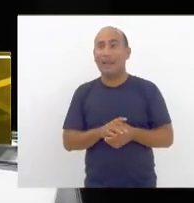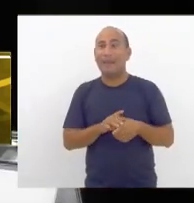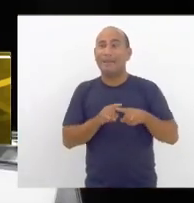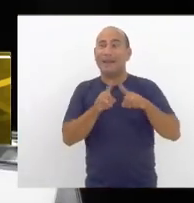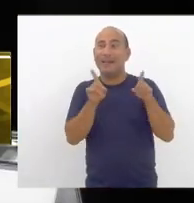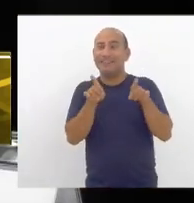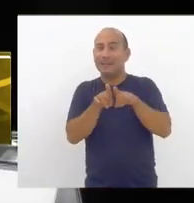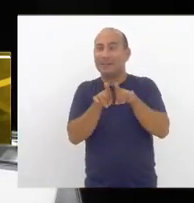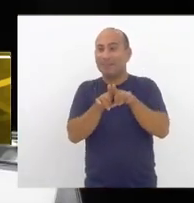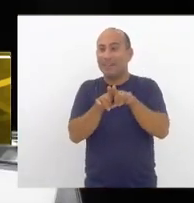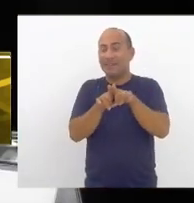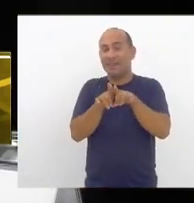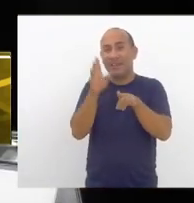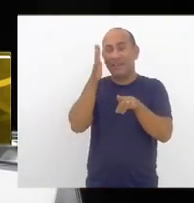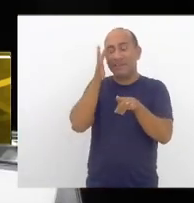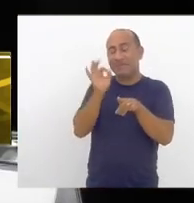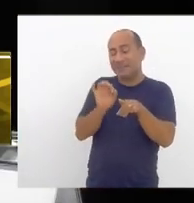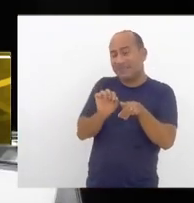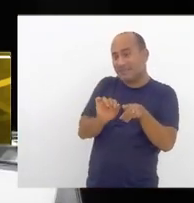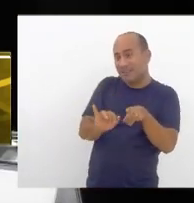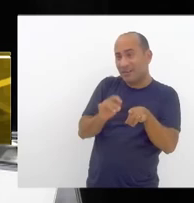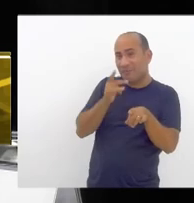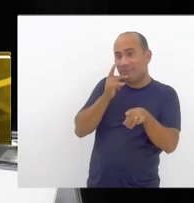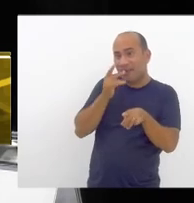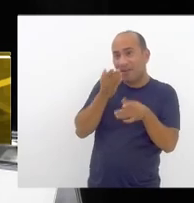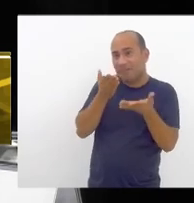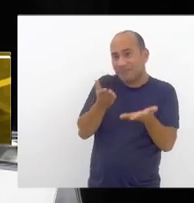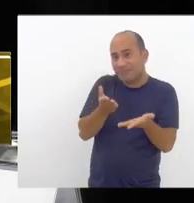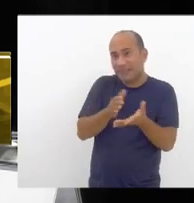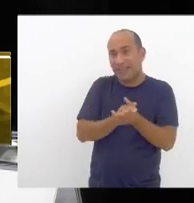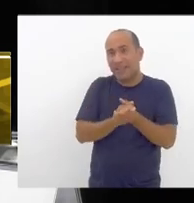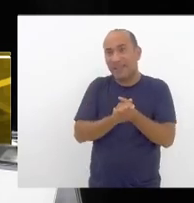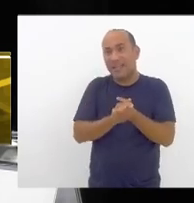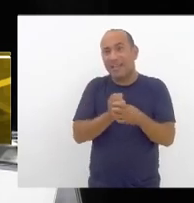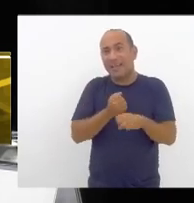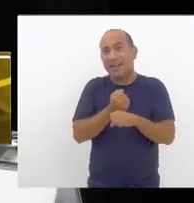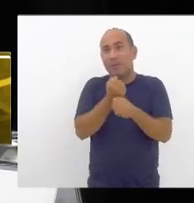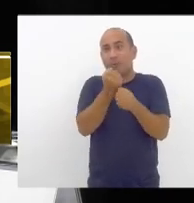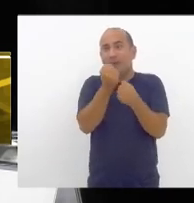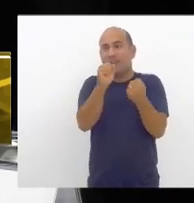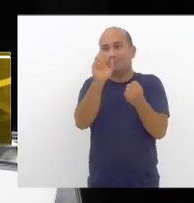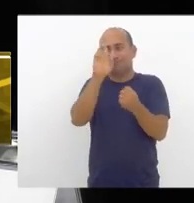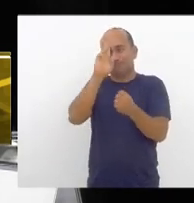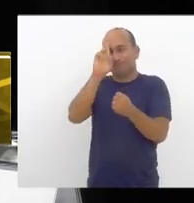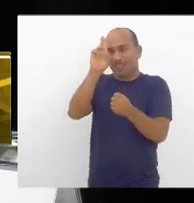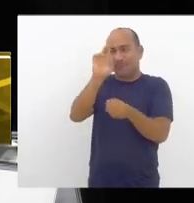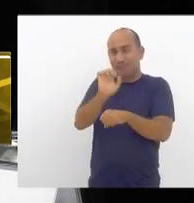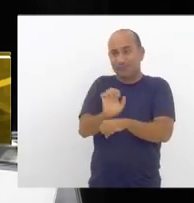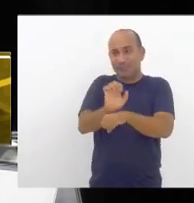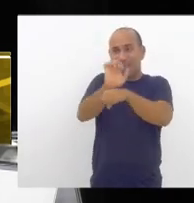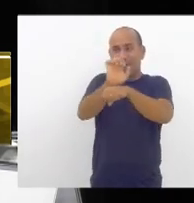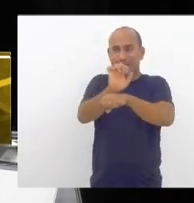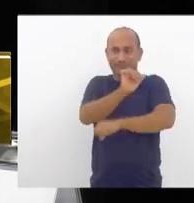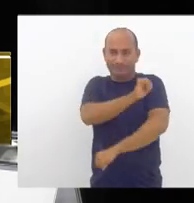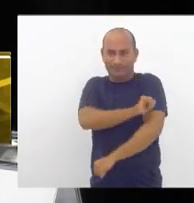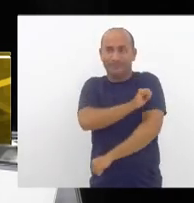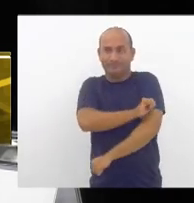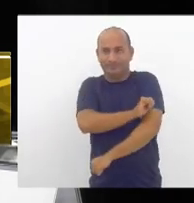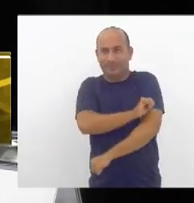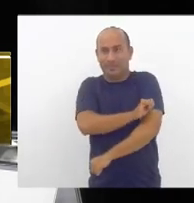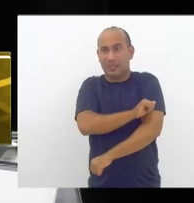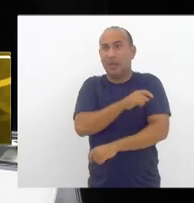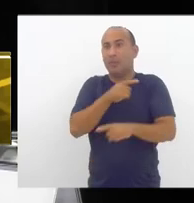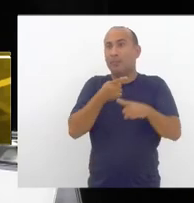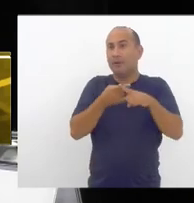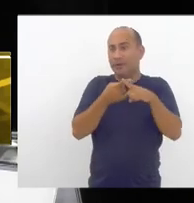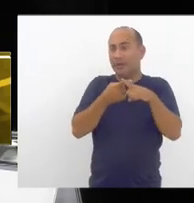Fernando não sei se me dirijo a você como um grande líder do Estado do Rio de Janeiro O